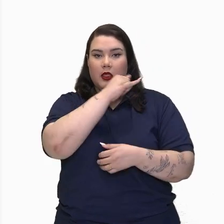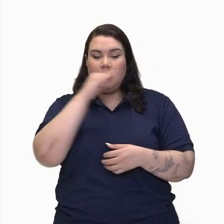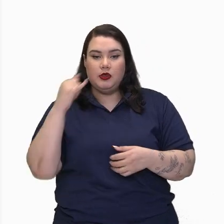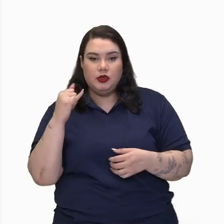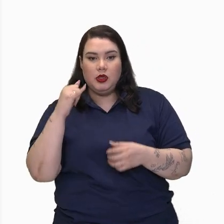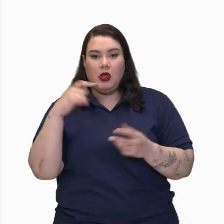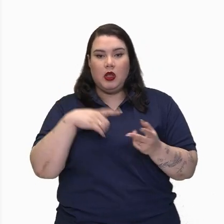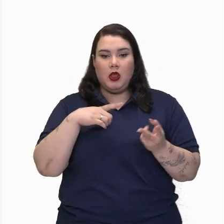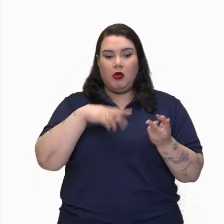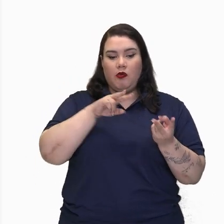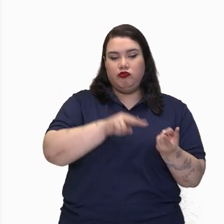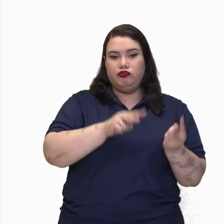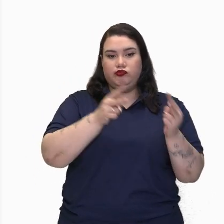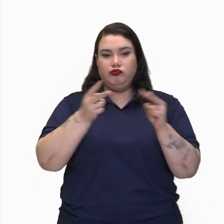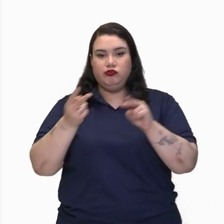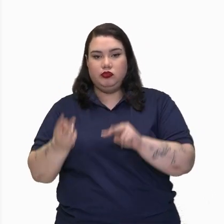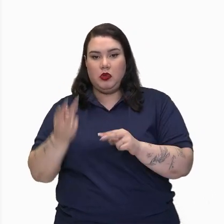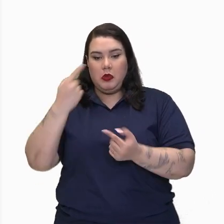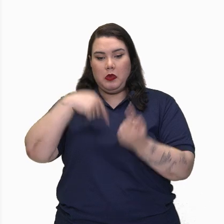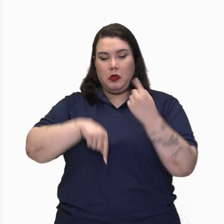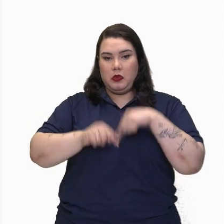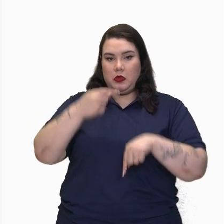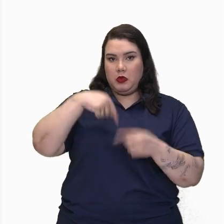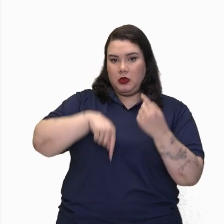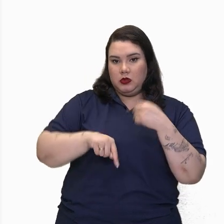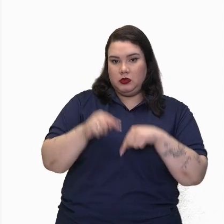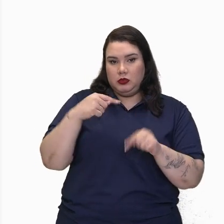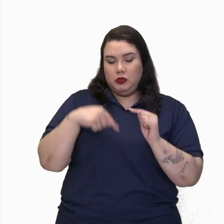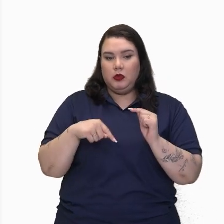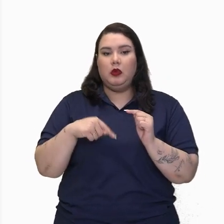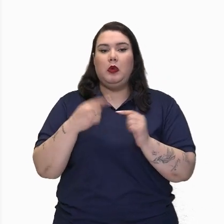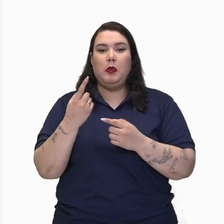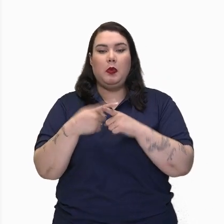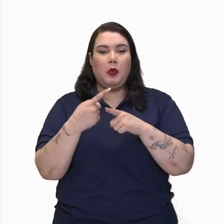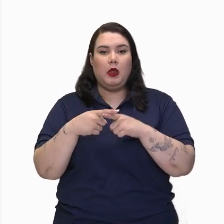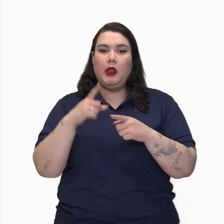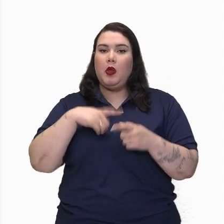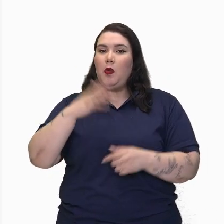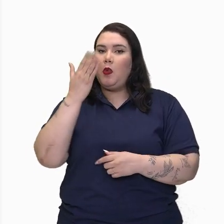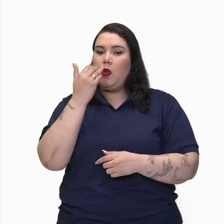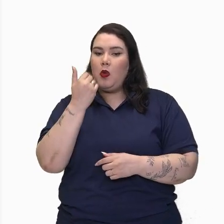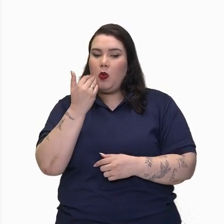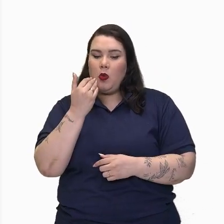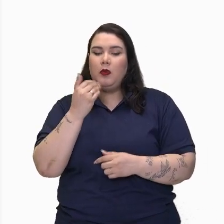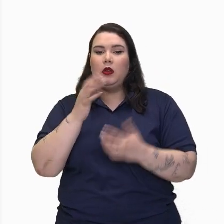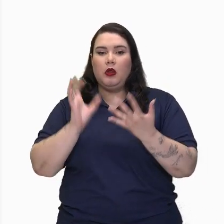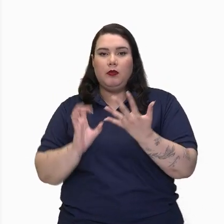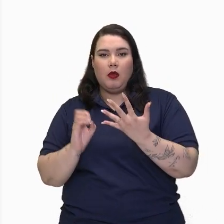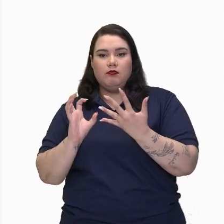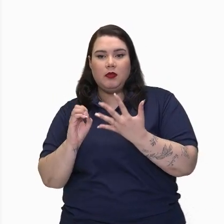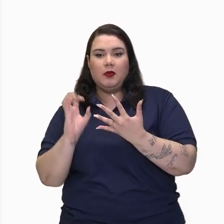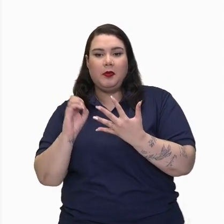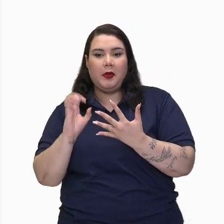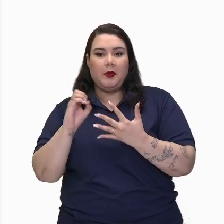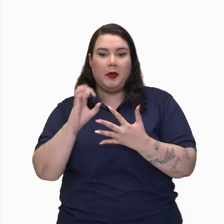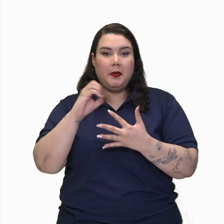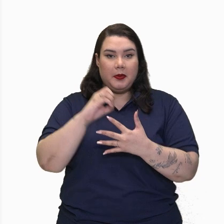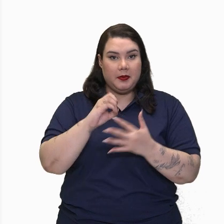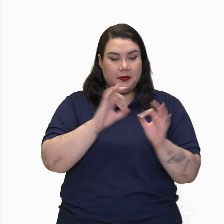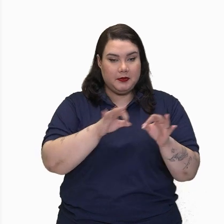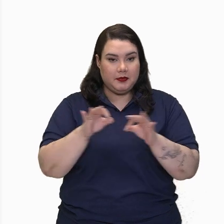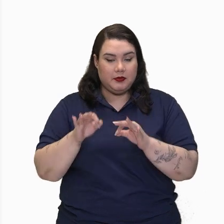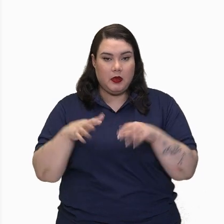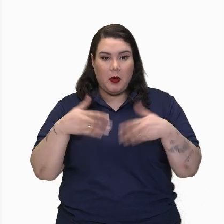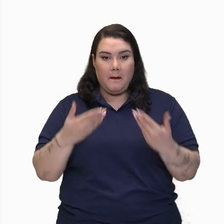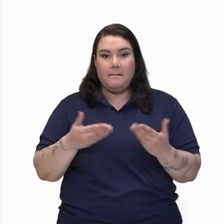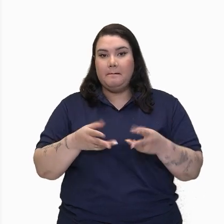são transferidas de um organismo para outro, à medida que o organismo se alimenta de outro. Então, a gente vai